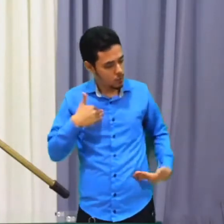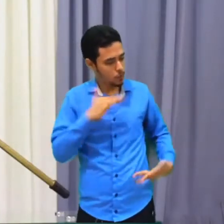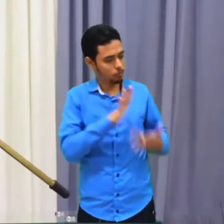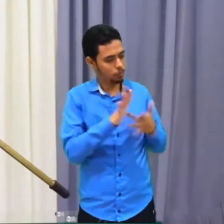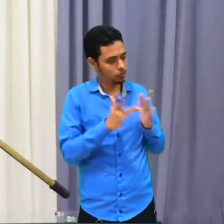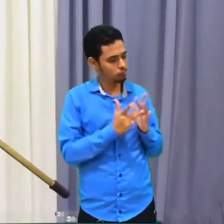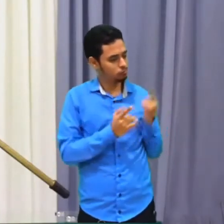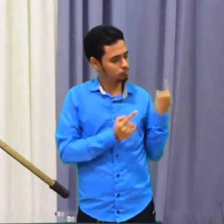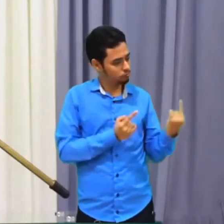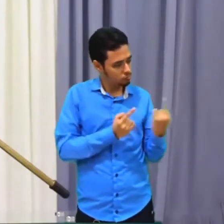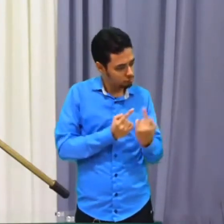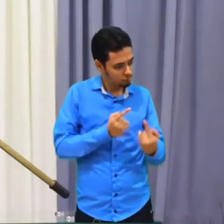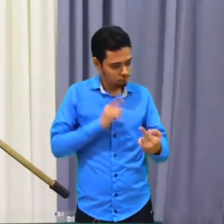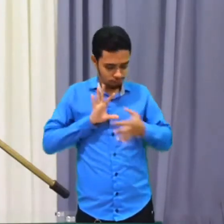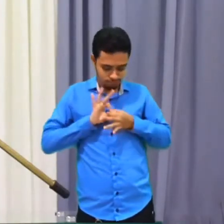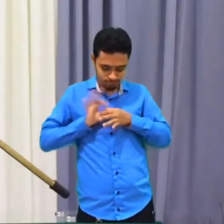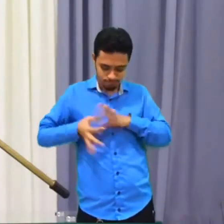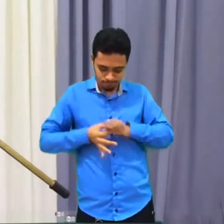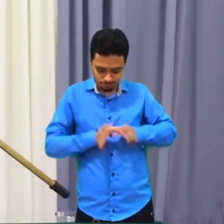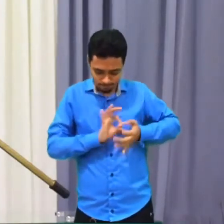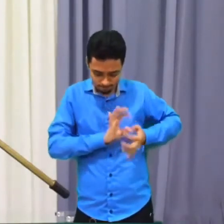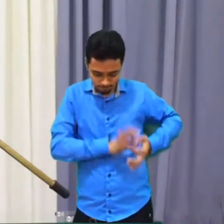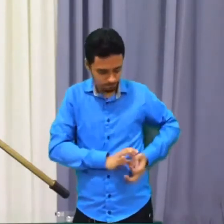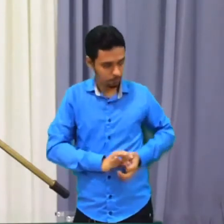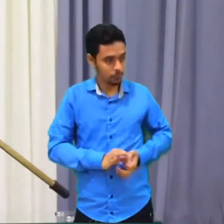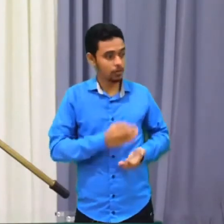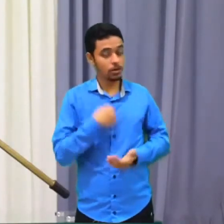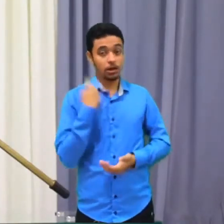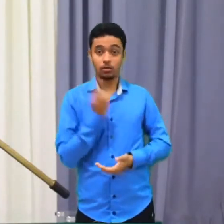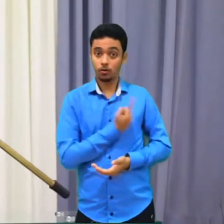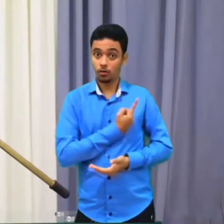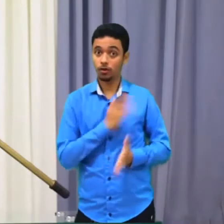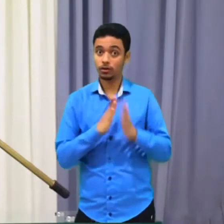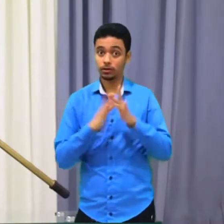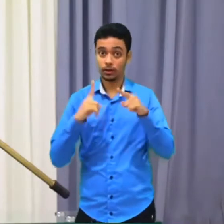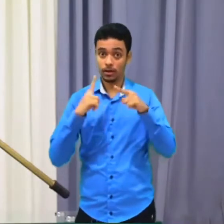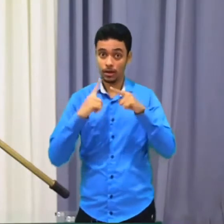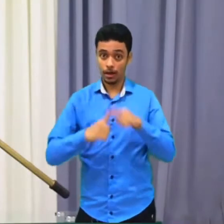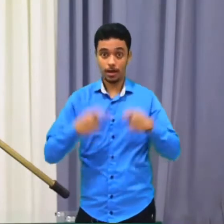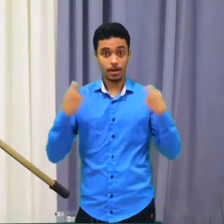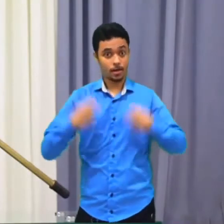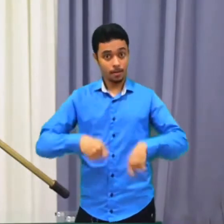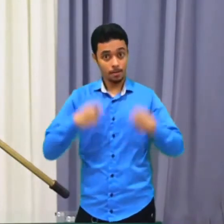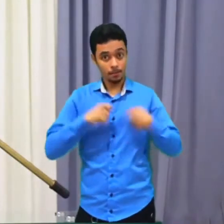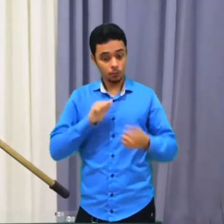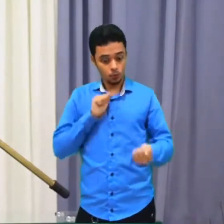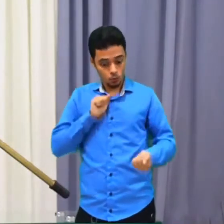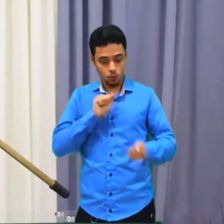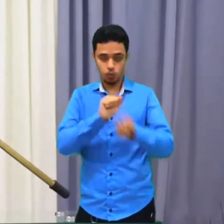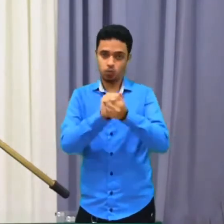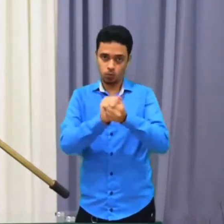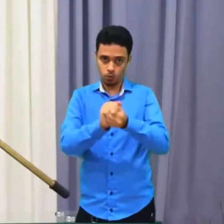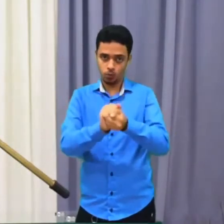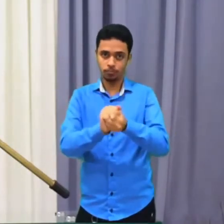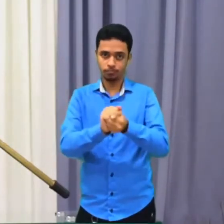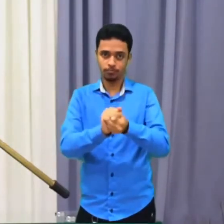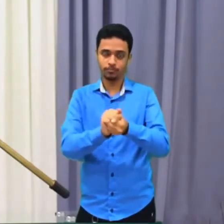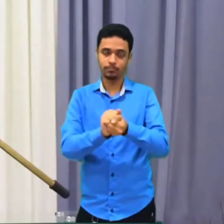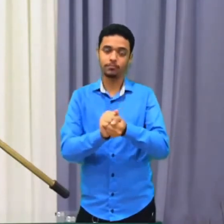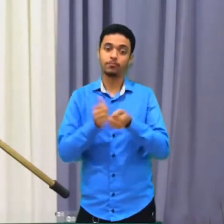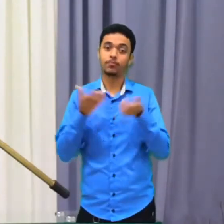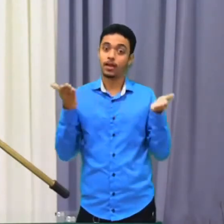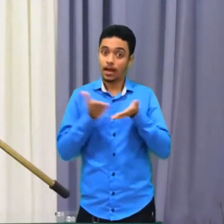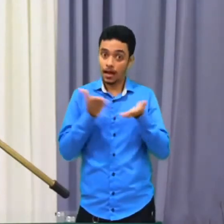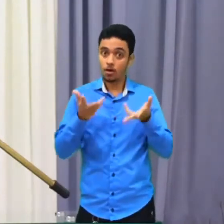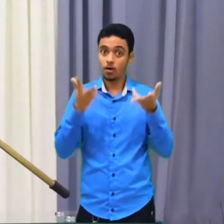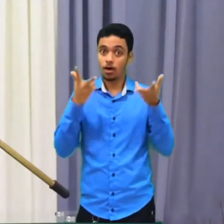individualmente seus membros. Somos igreja e necessitamos de estar juntos. Esses dias,